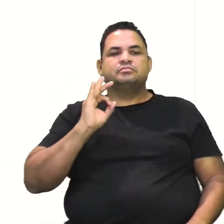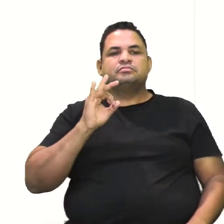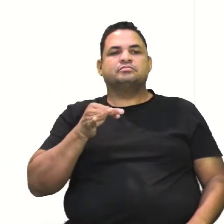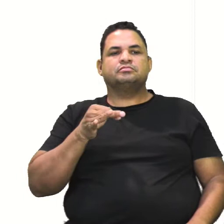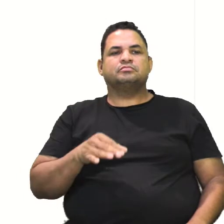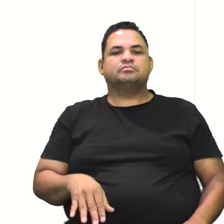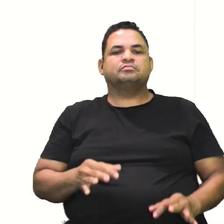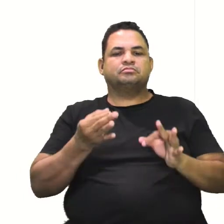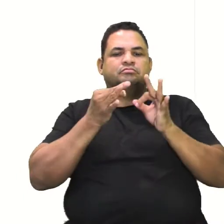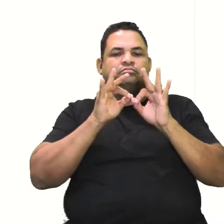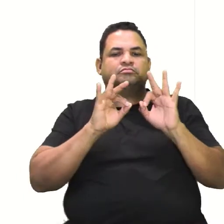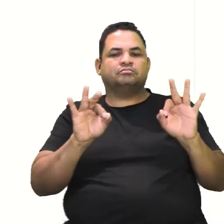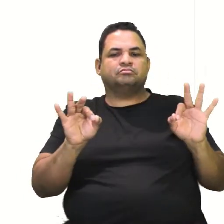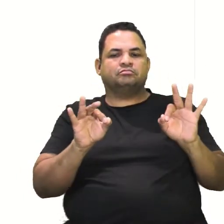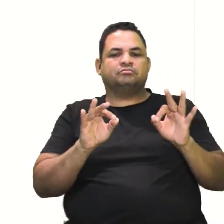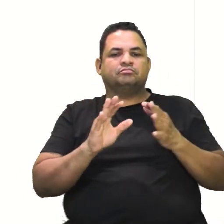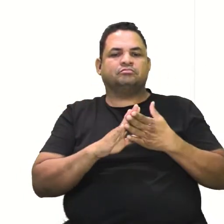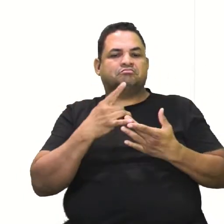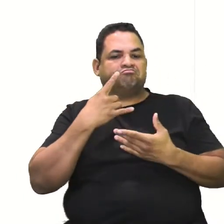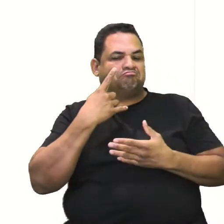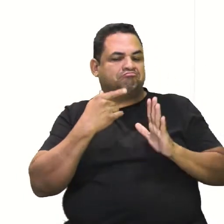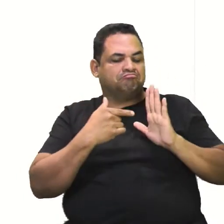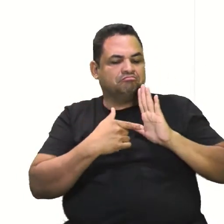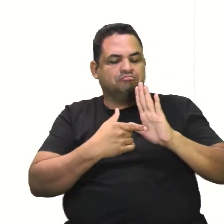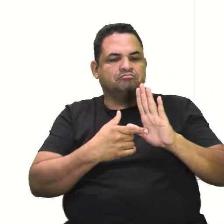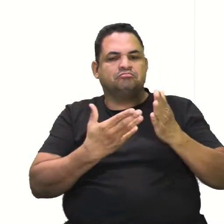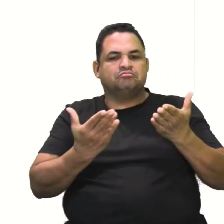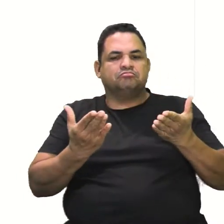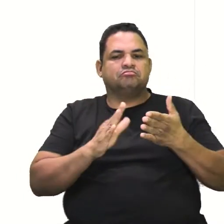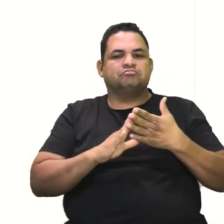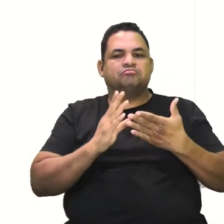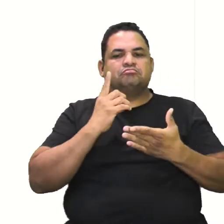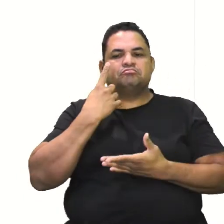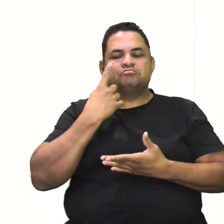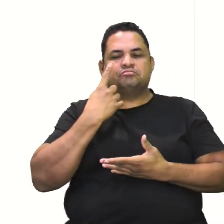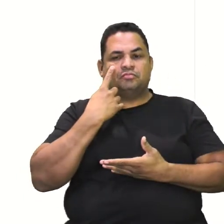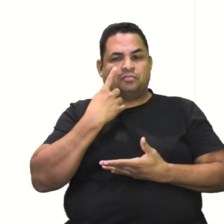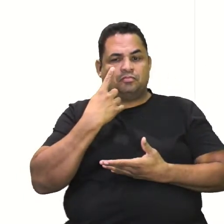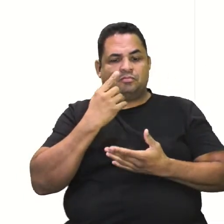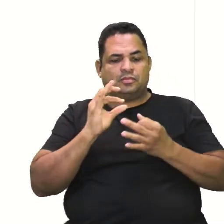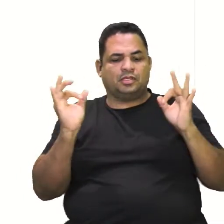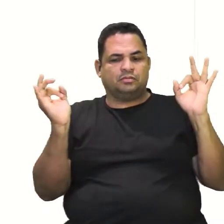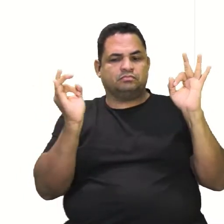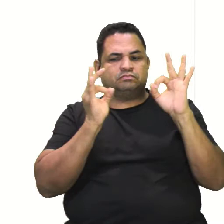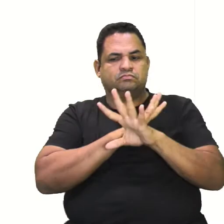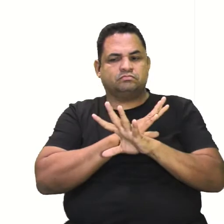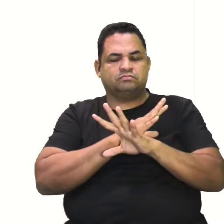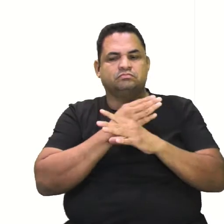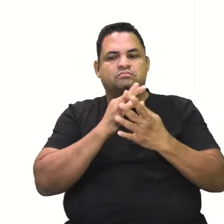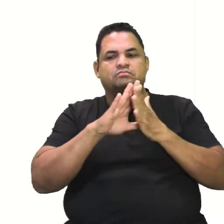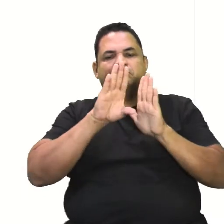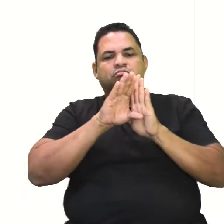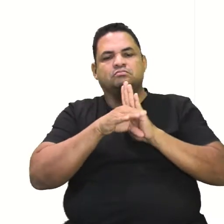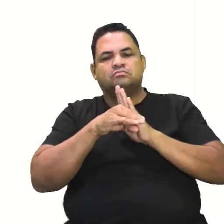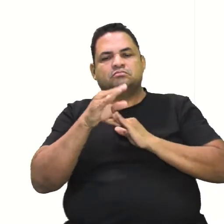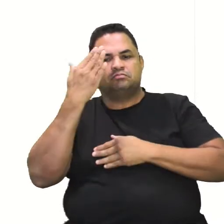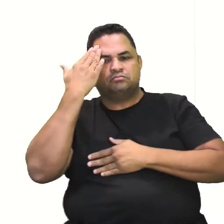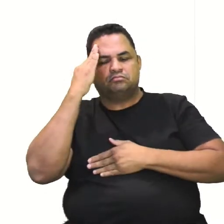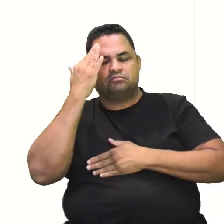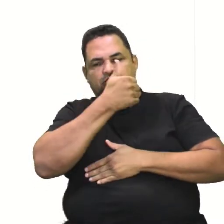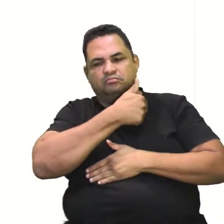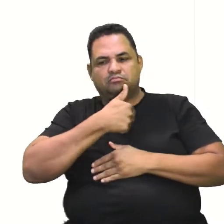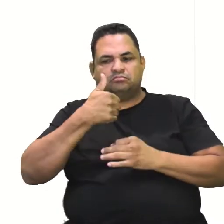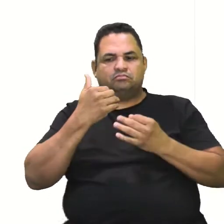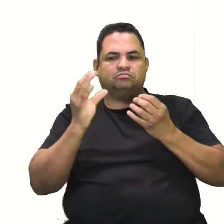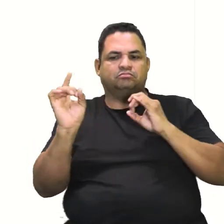Certo? Simples Certo. assim, é só para identificar, né? A gente chegar à conclusão, né, dos conceitos e você entender melhor